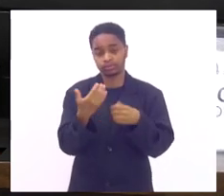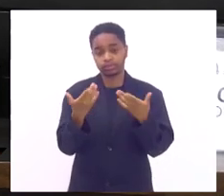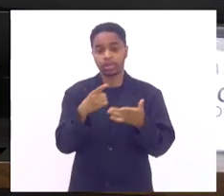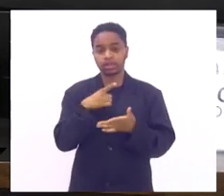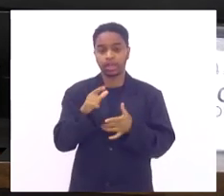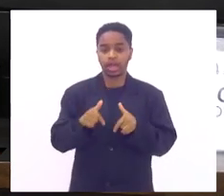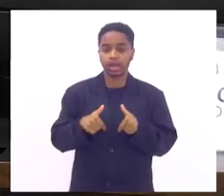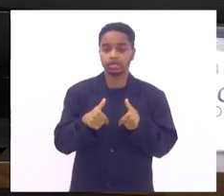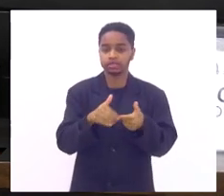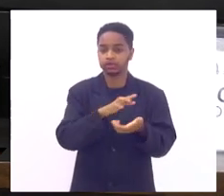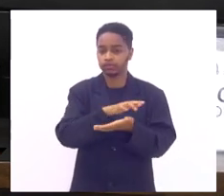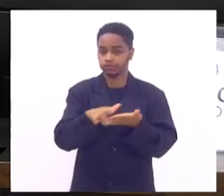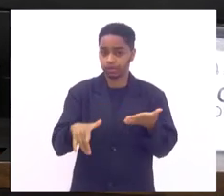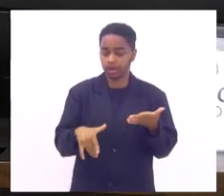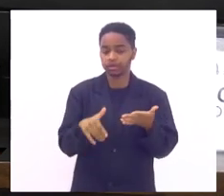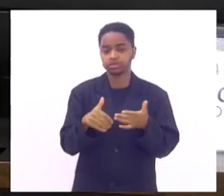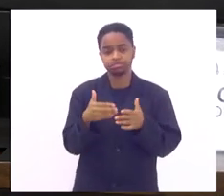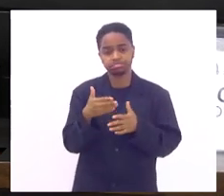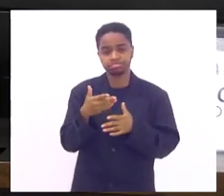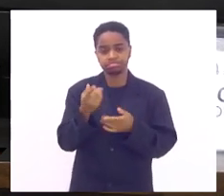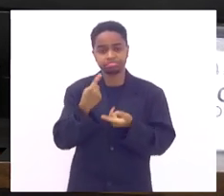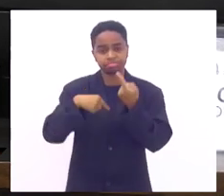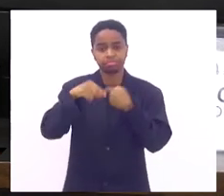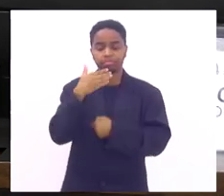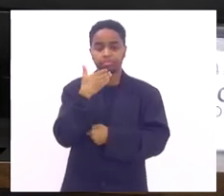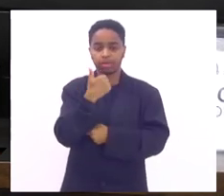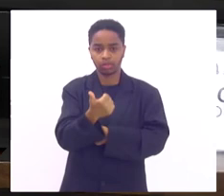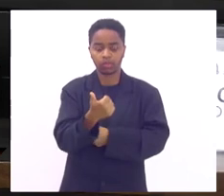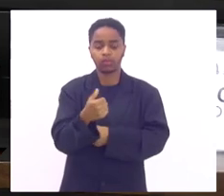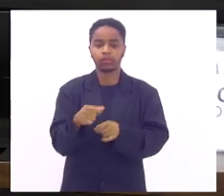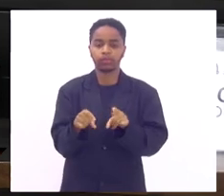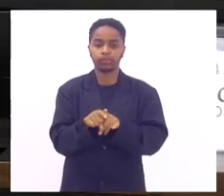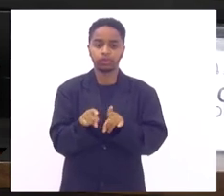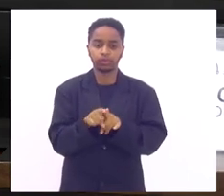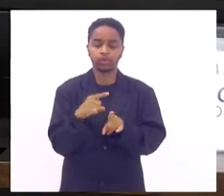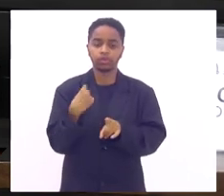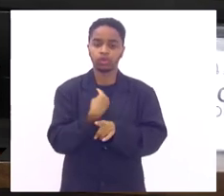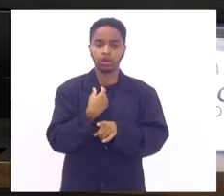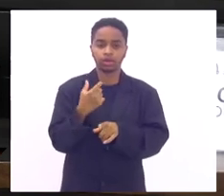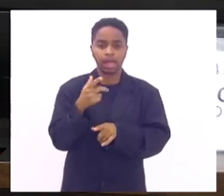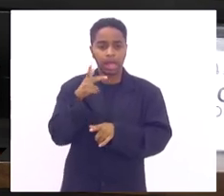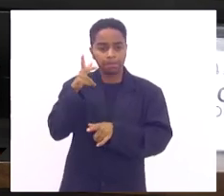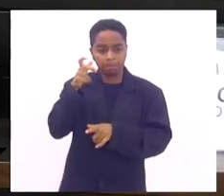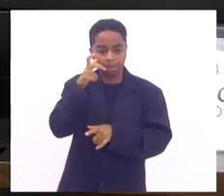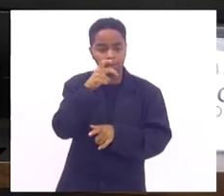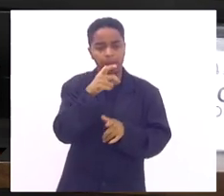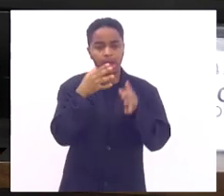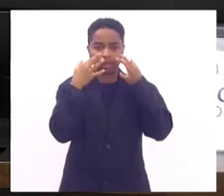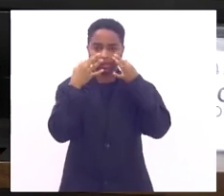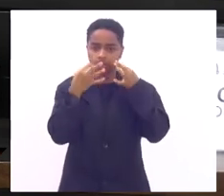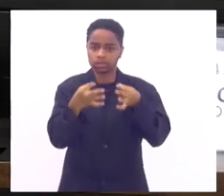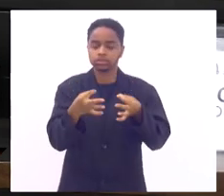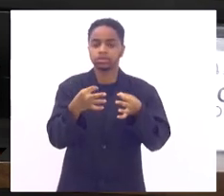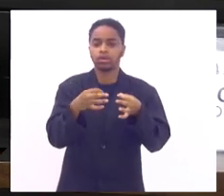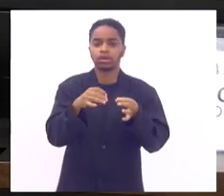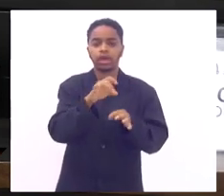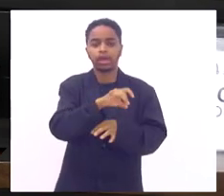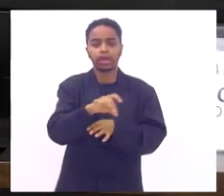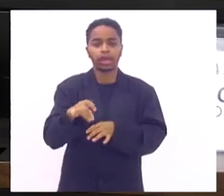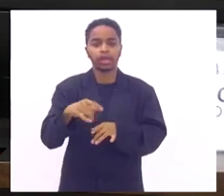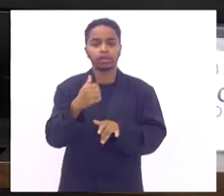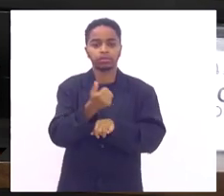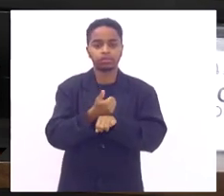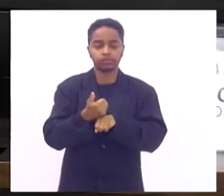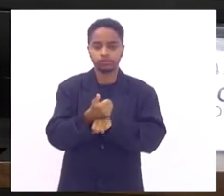ações de benchmarking foram feitas, a gente escutou escritórios de contabilidade para entender os fluxos de